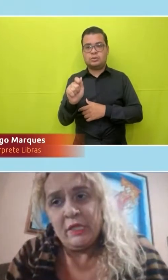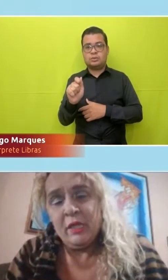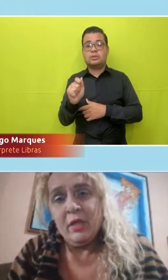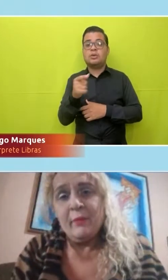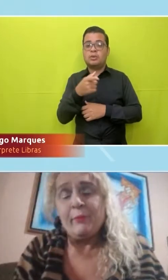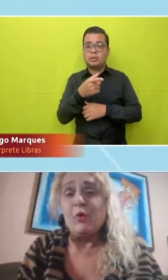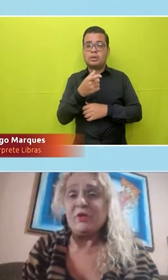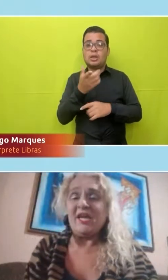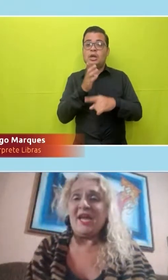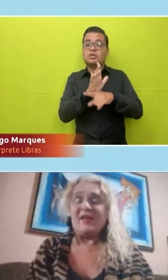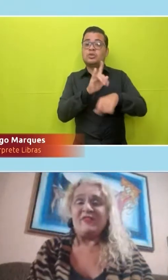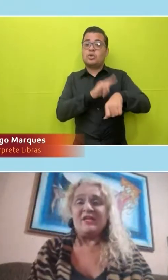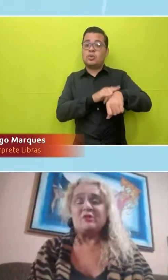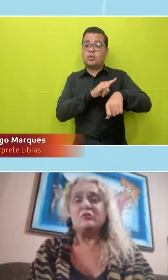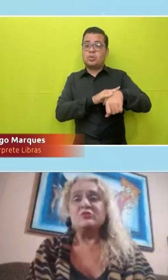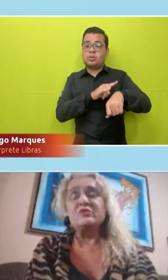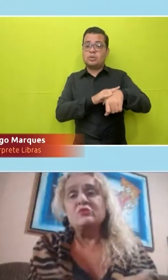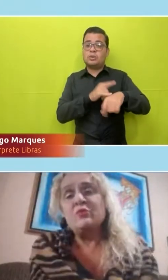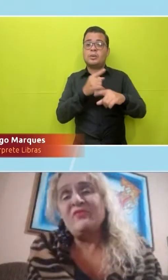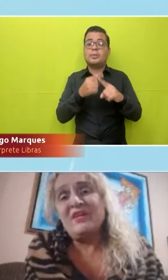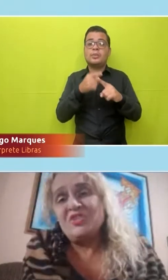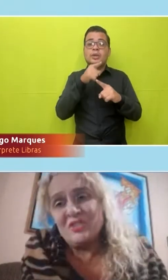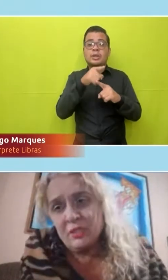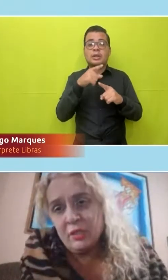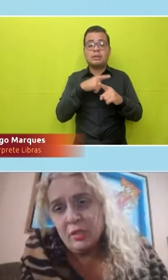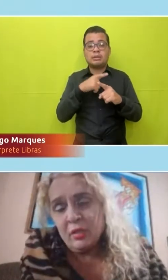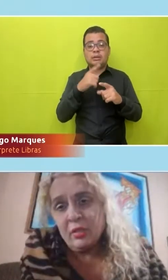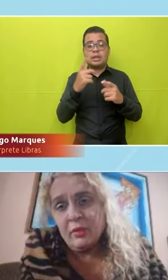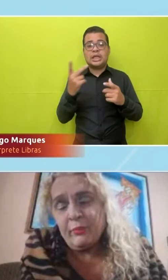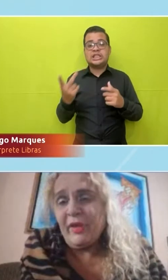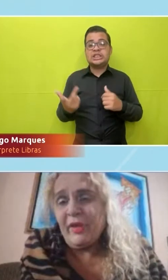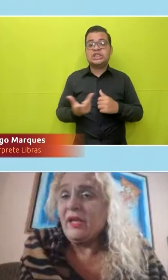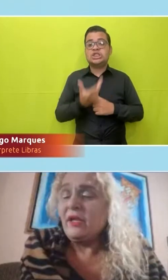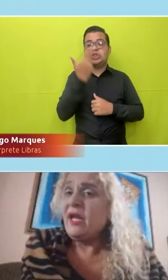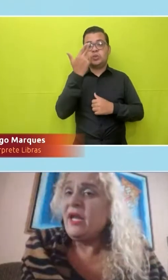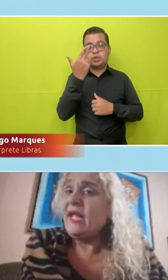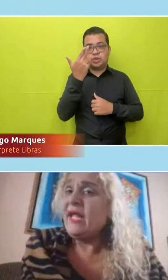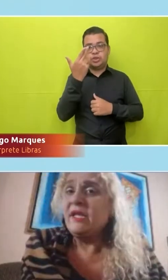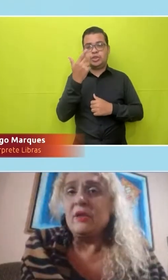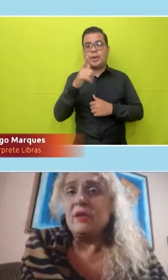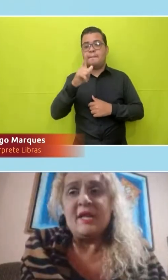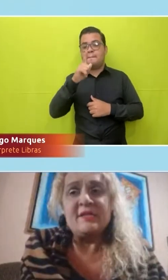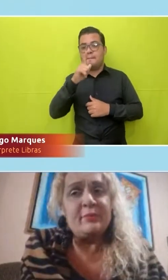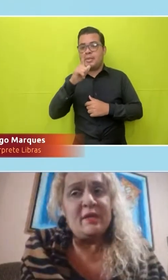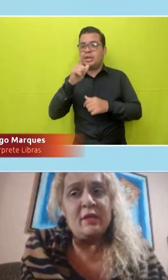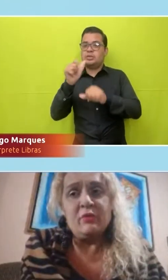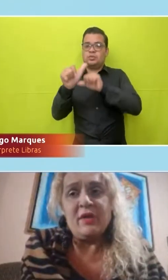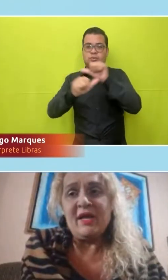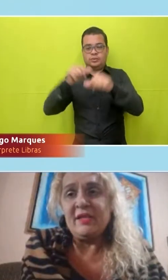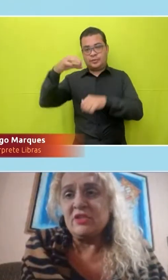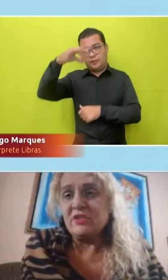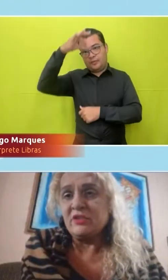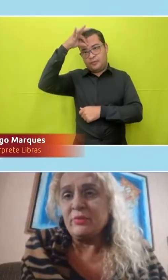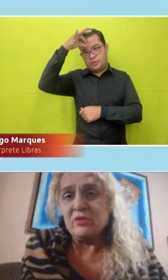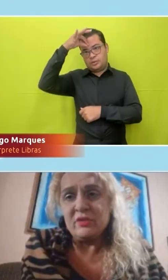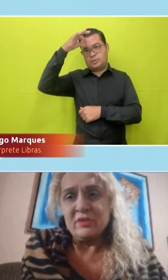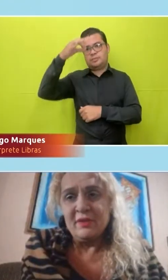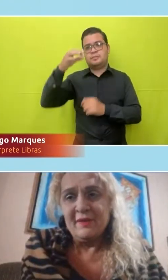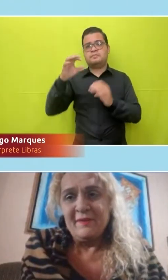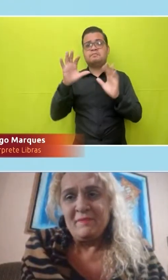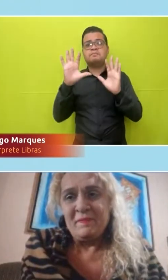urina, porque ela fez a construção de uma vagina. Pera, ela está ali naquele lugar, ela sabe que aquele lugar atende essas